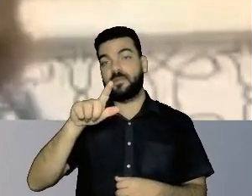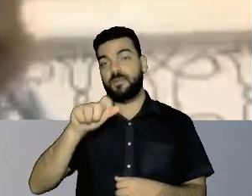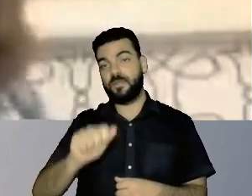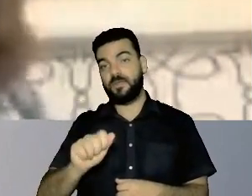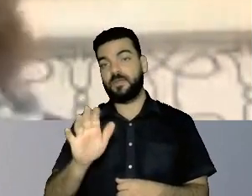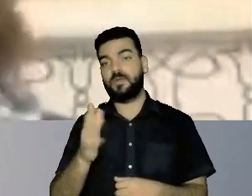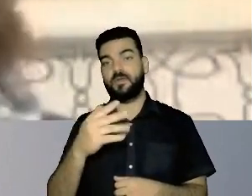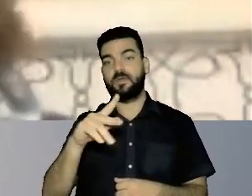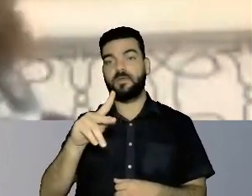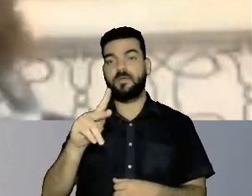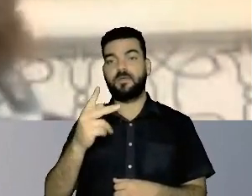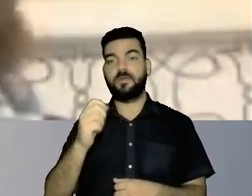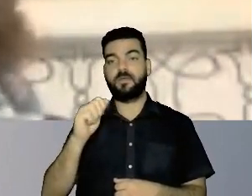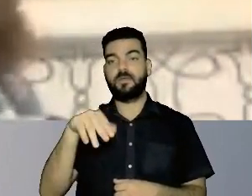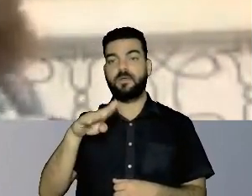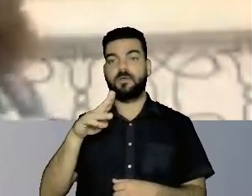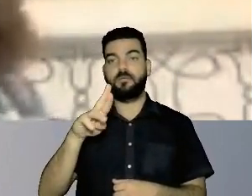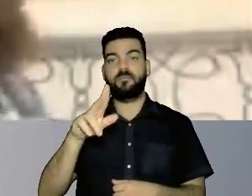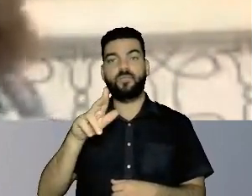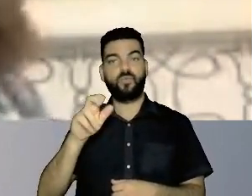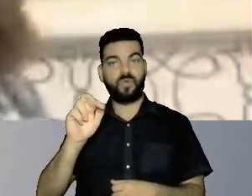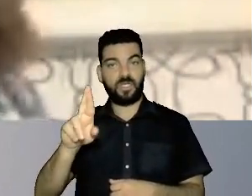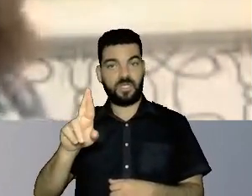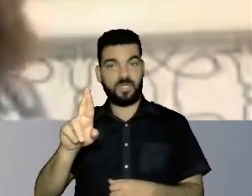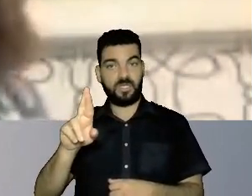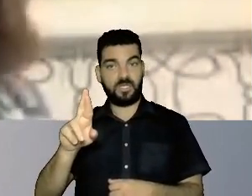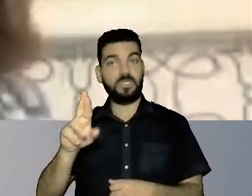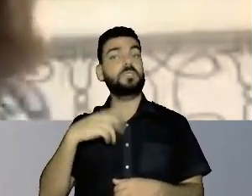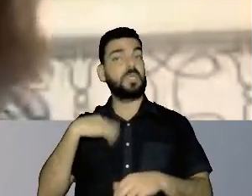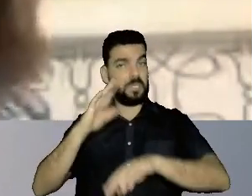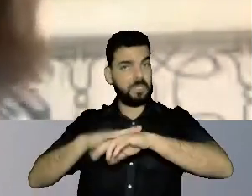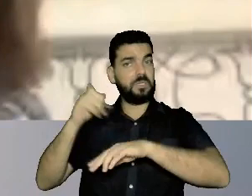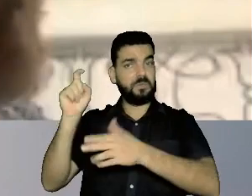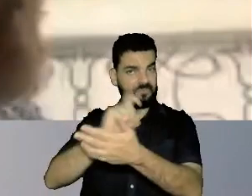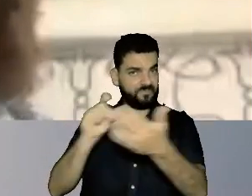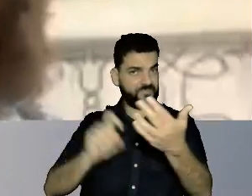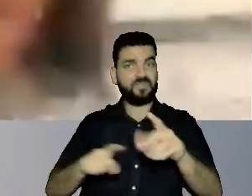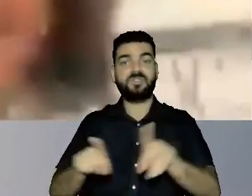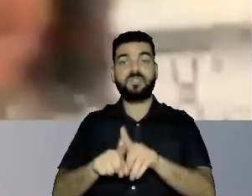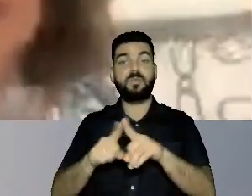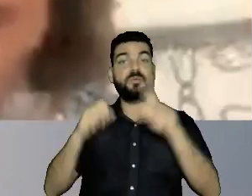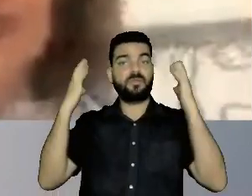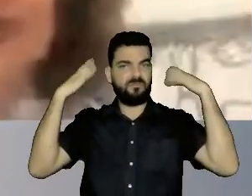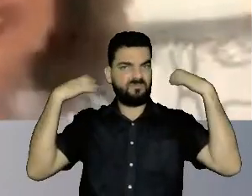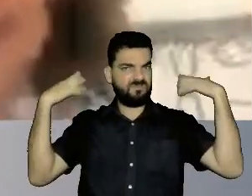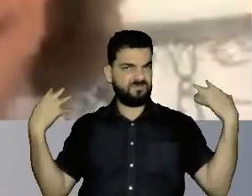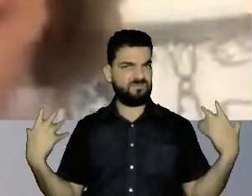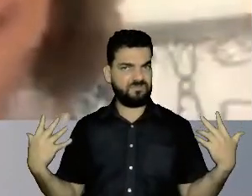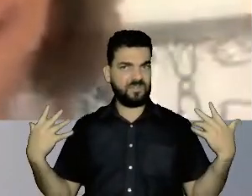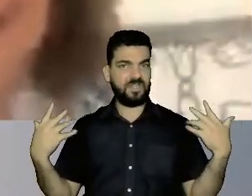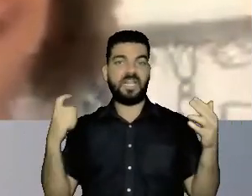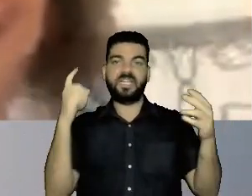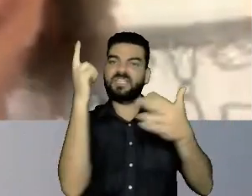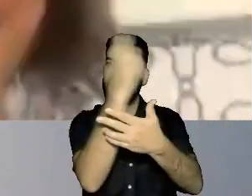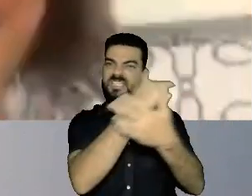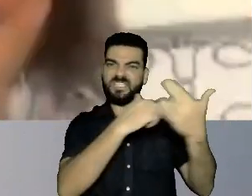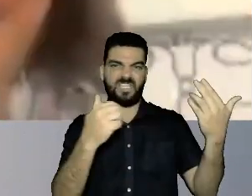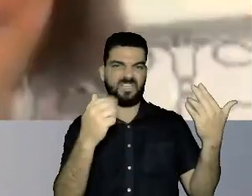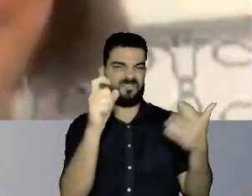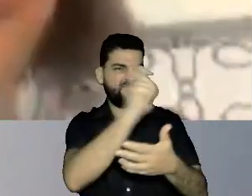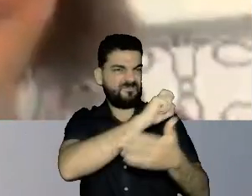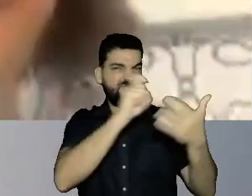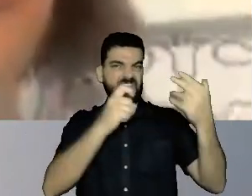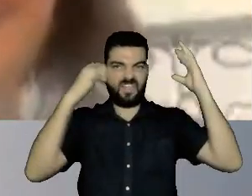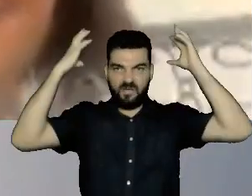a partir daí. Eu lembro também da Nega Hamburger. A Nega Hamburger, ela tem um traço muito